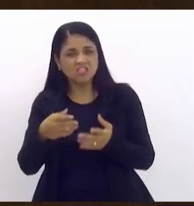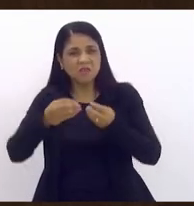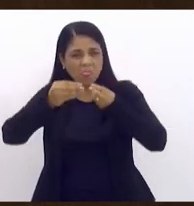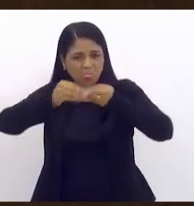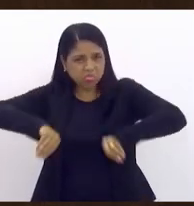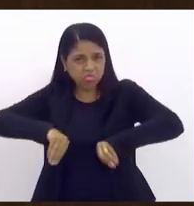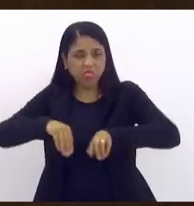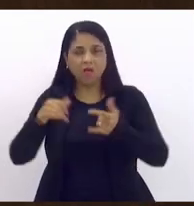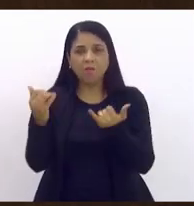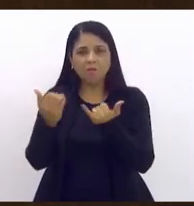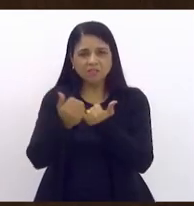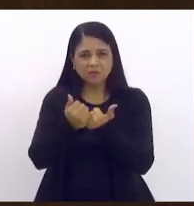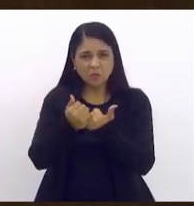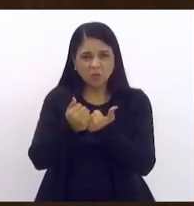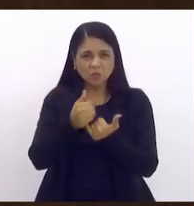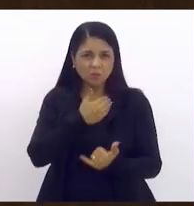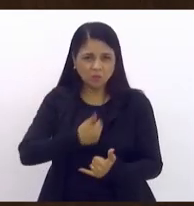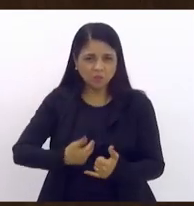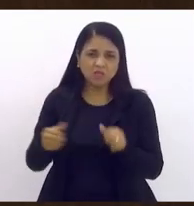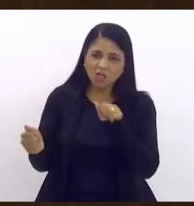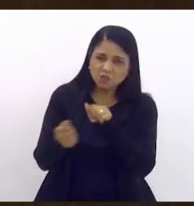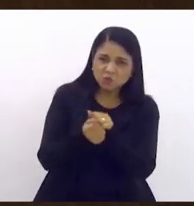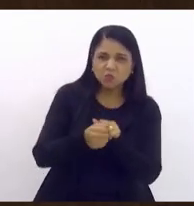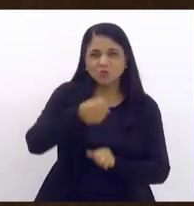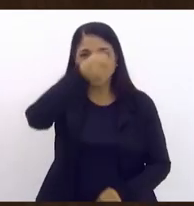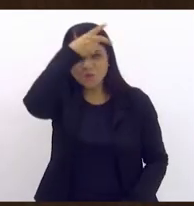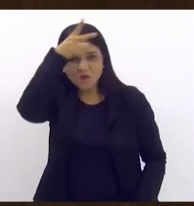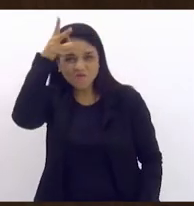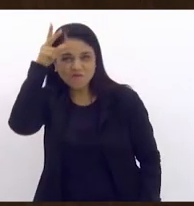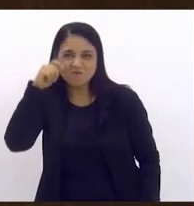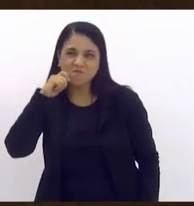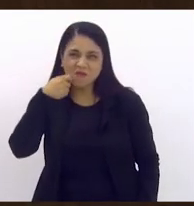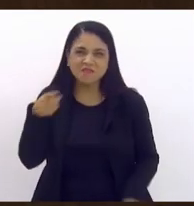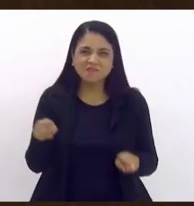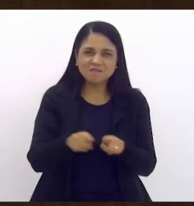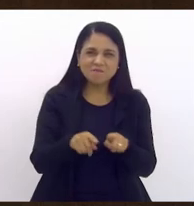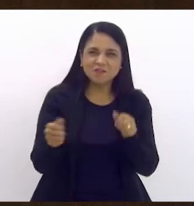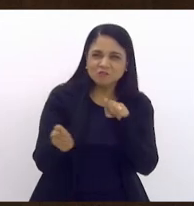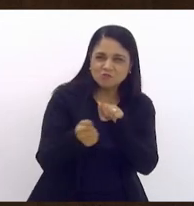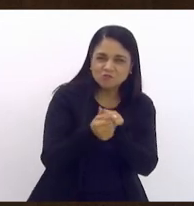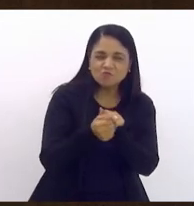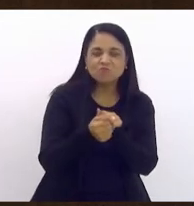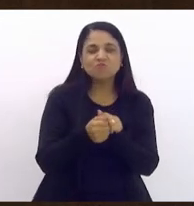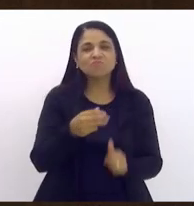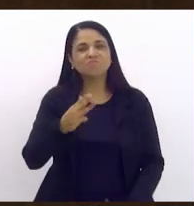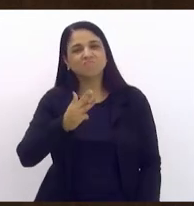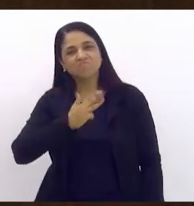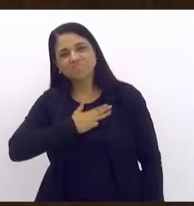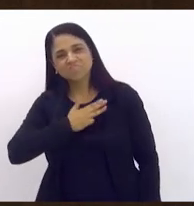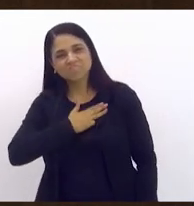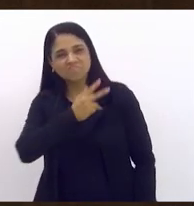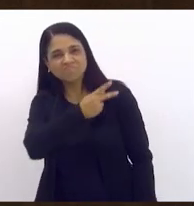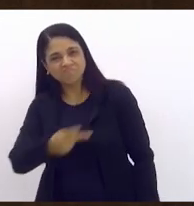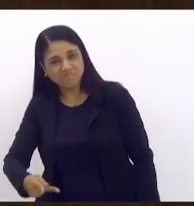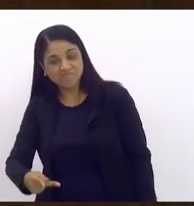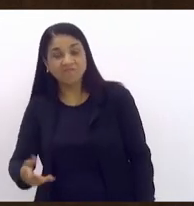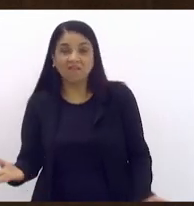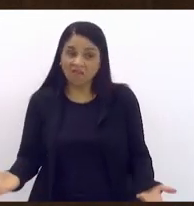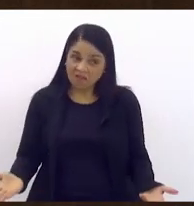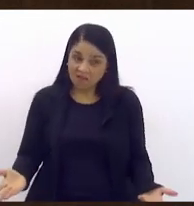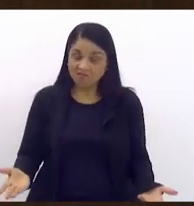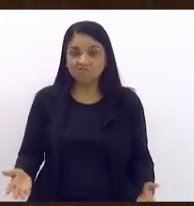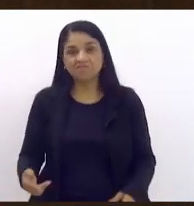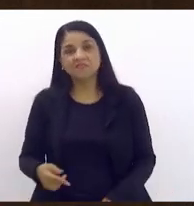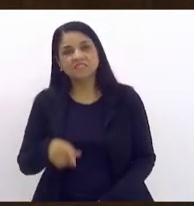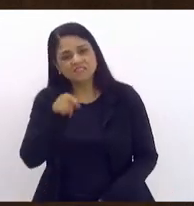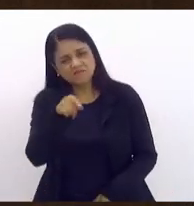aí está junto com Eduardo Paes e com o senhor Luiz Inácio Lula da Silva. Agora, se você